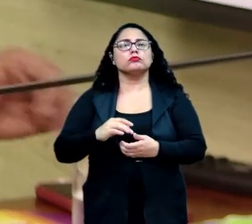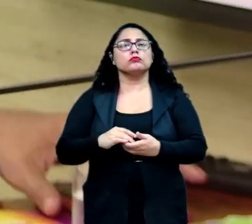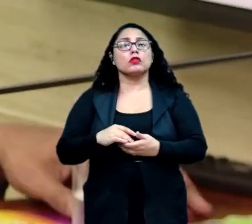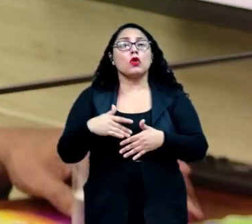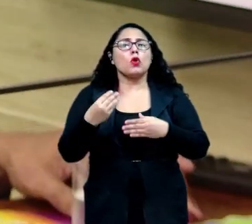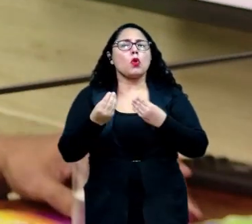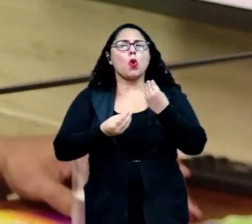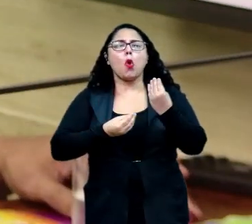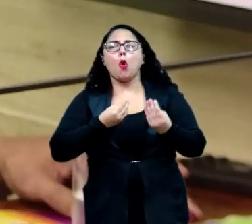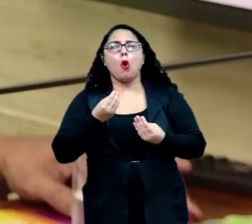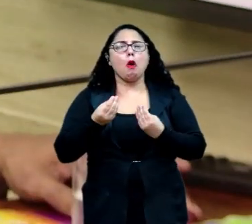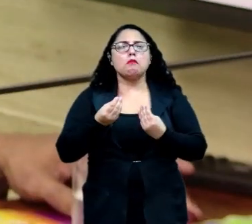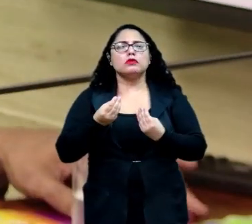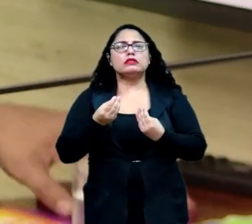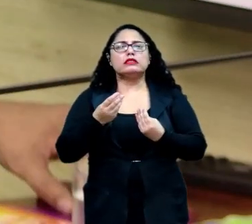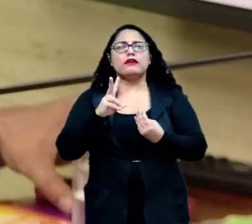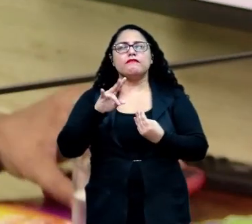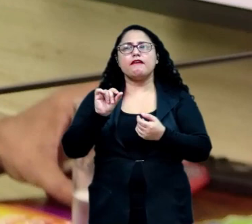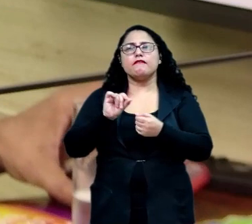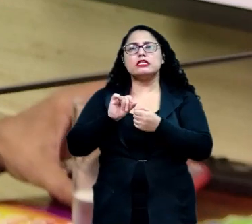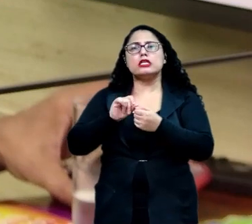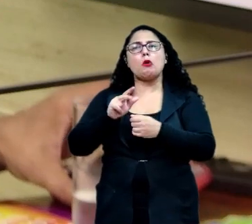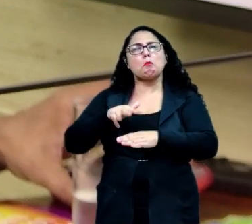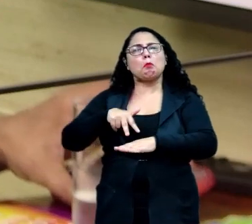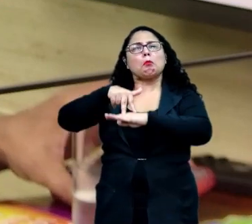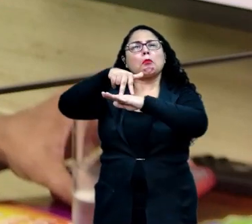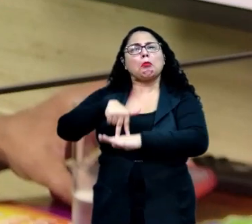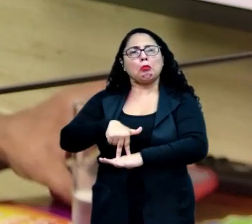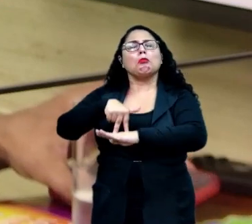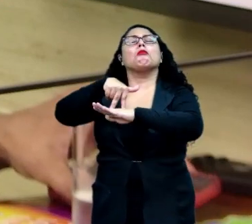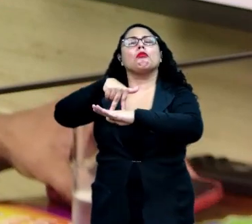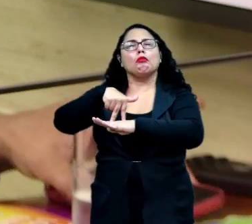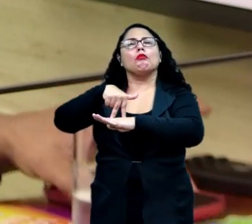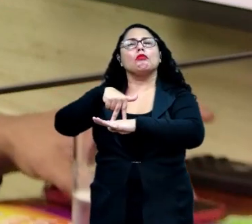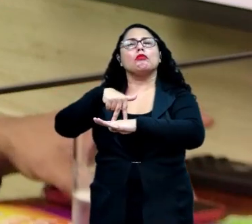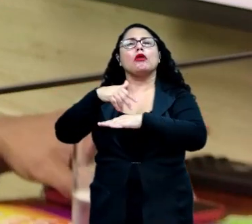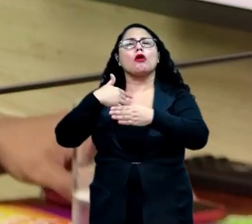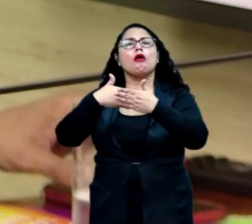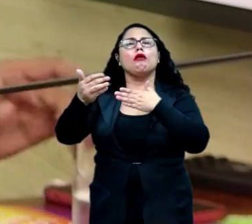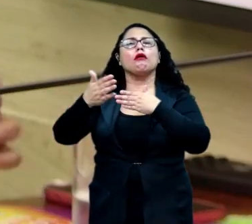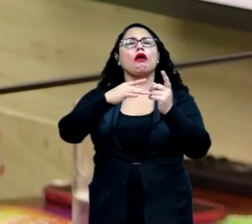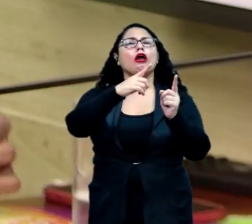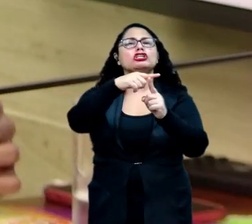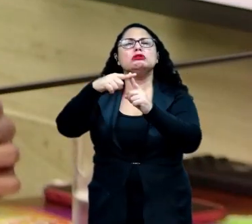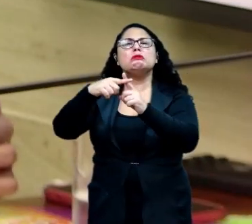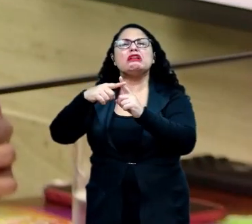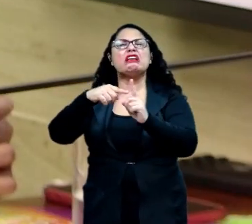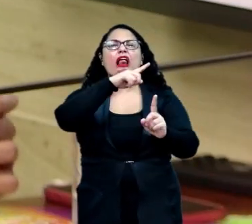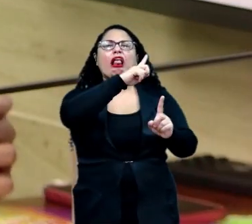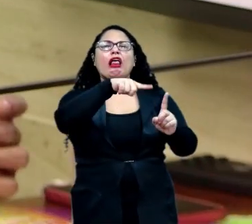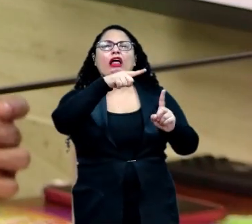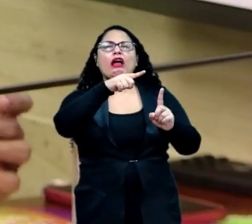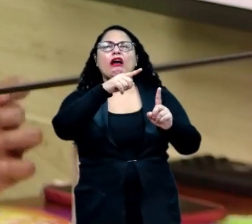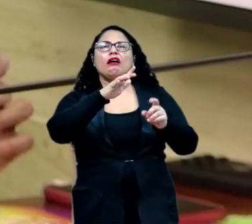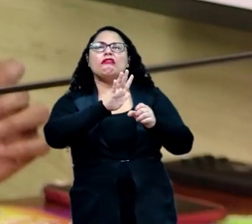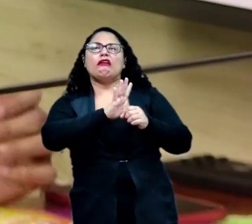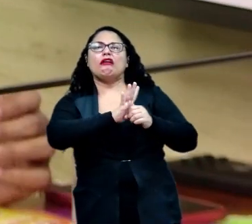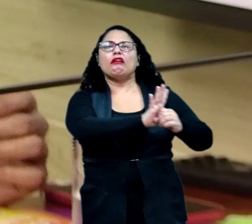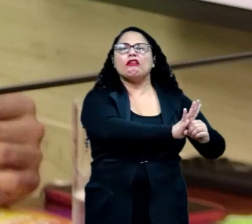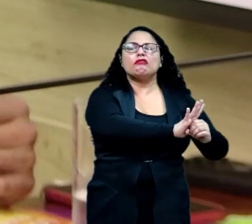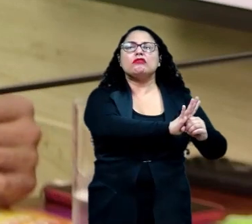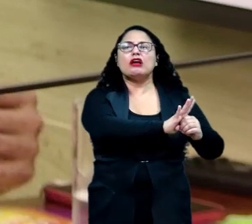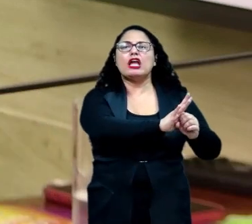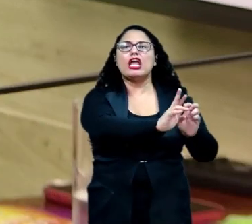E como que você vai se fazer prevalecer? Quando há qualquer tipo de negação, de resistência